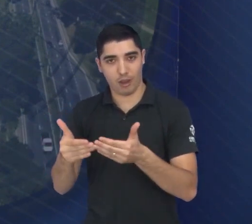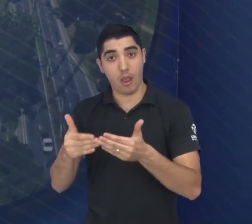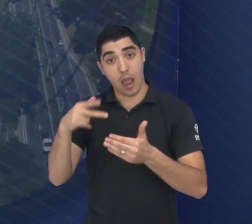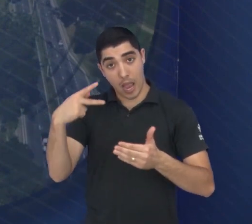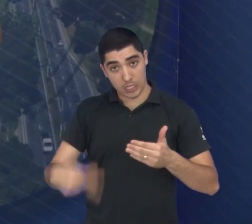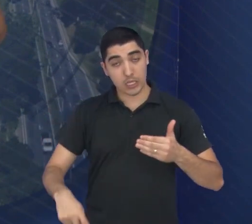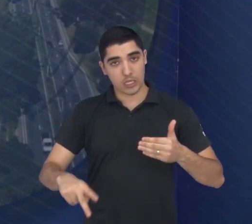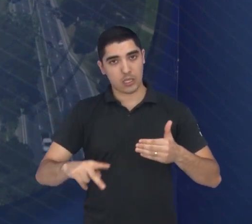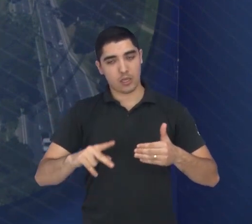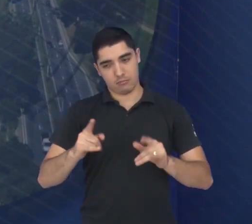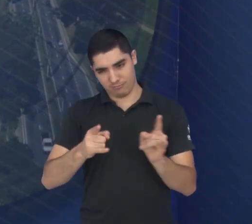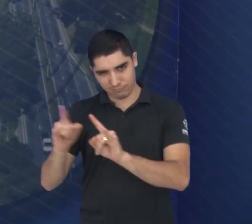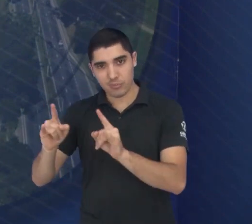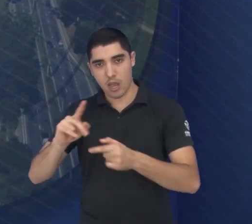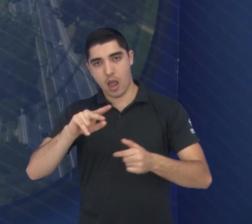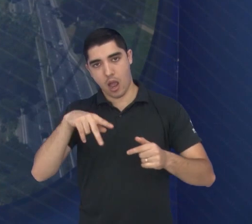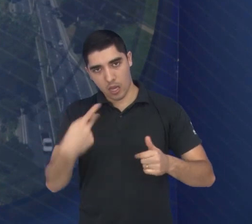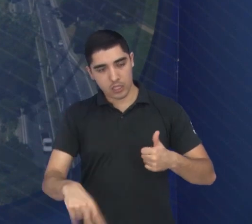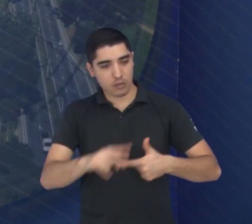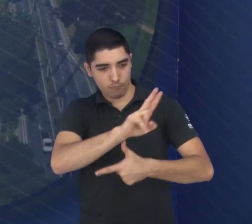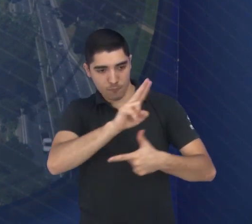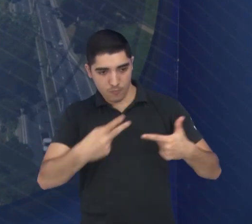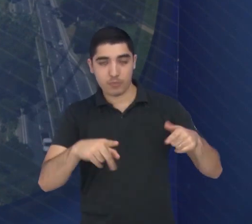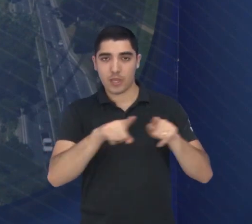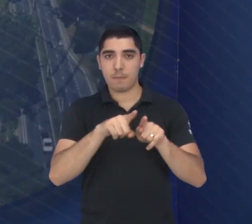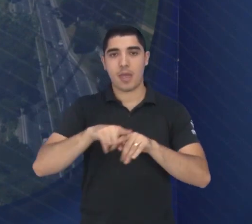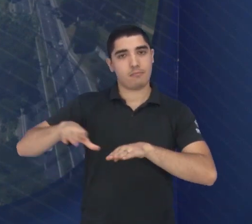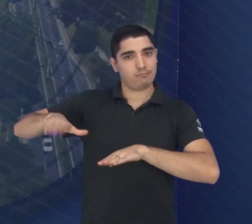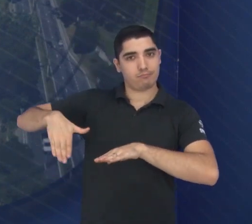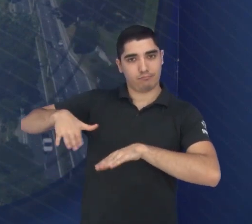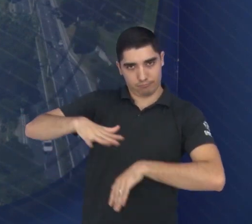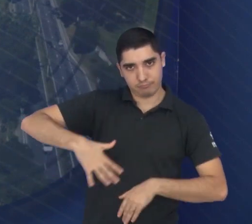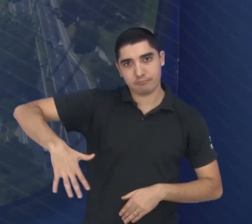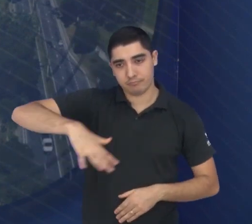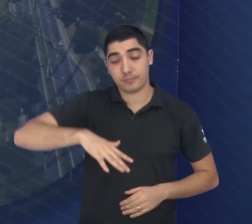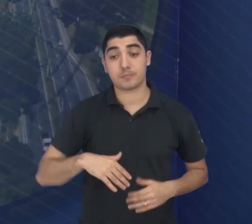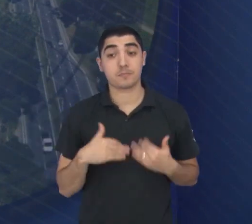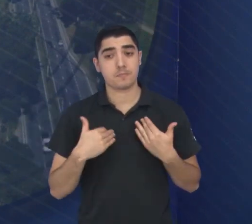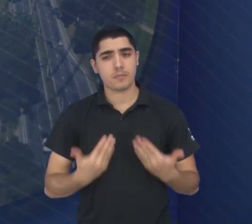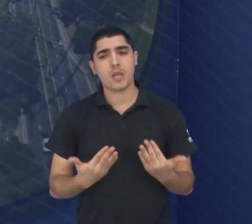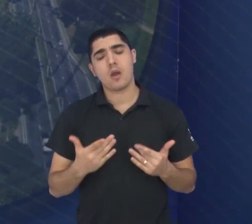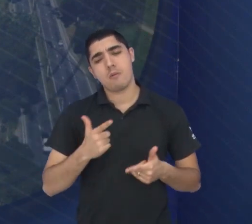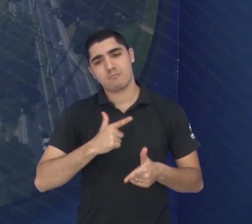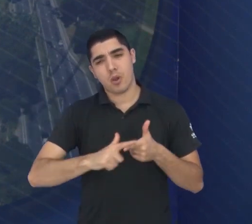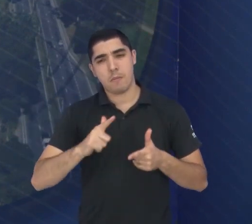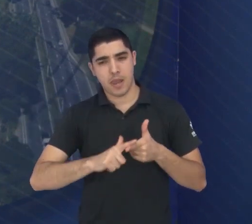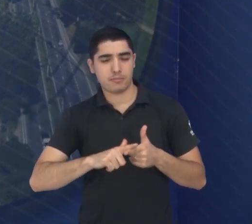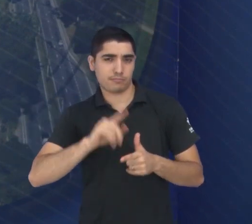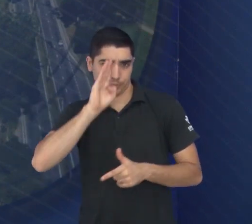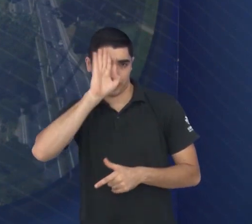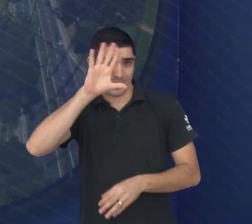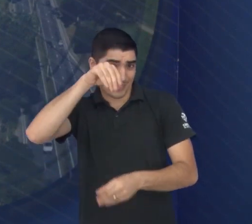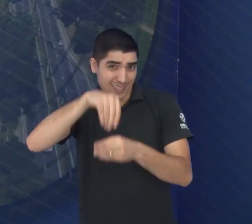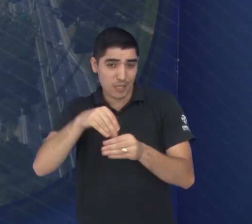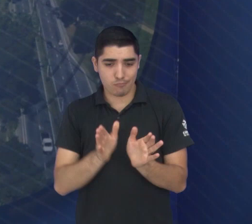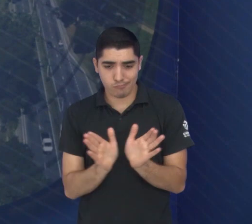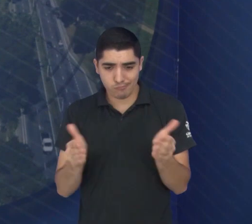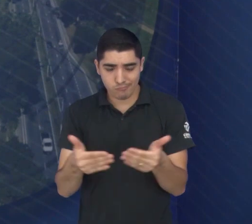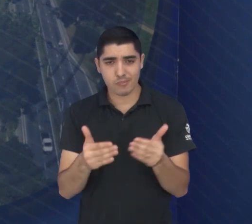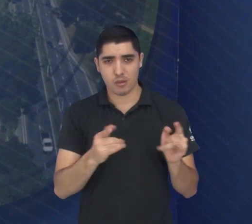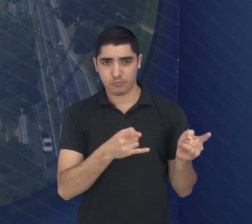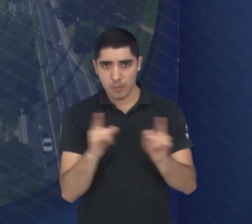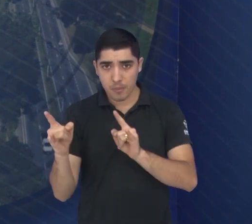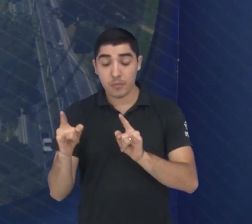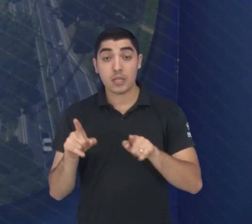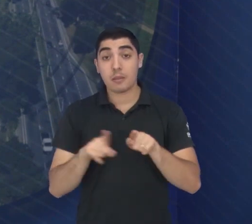Norte. Rapidamente, para a gente finalizar esse assunto, então, dos principais problemas no condomínio, outro assunto que é o tendão